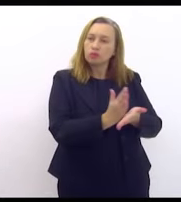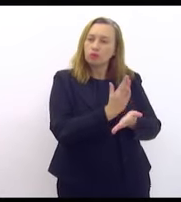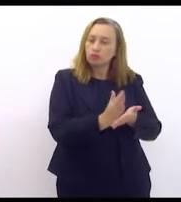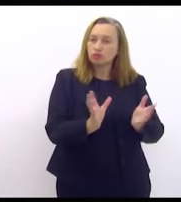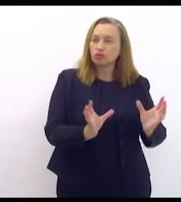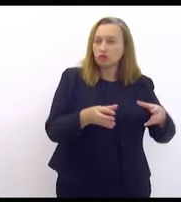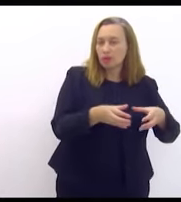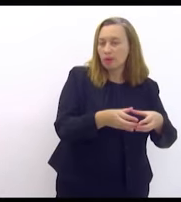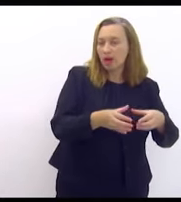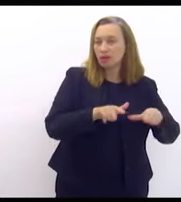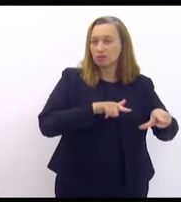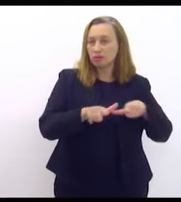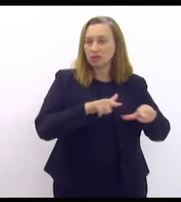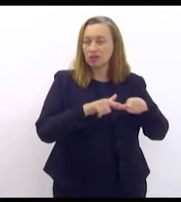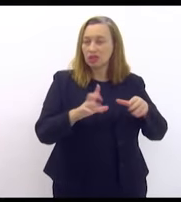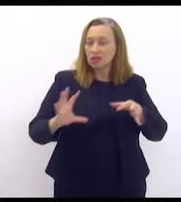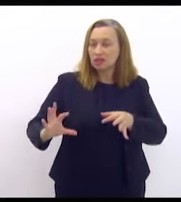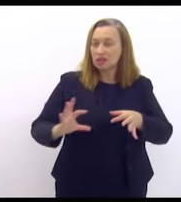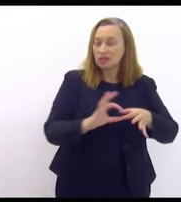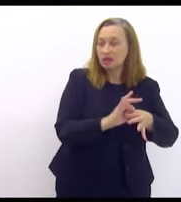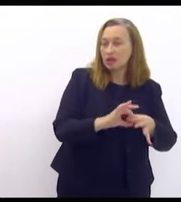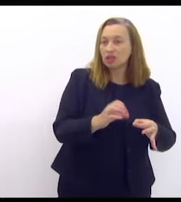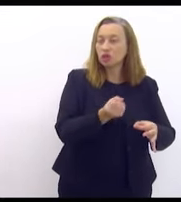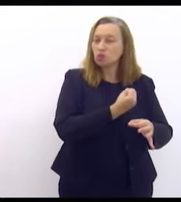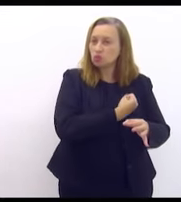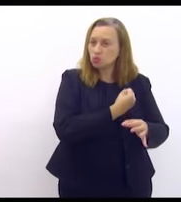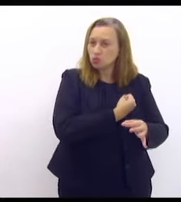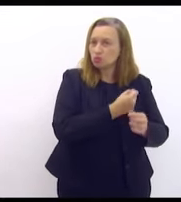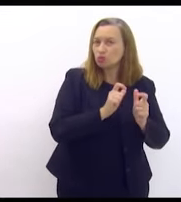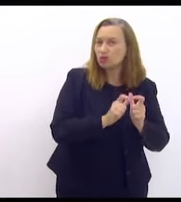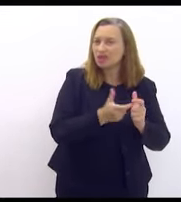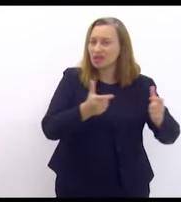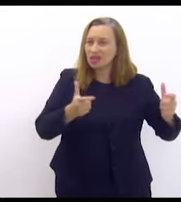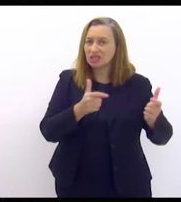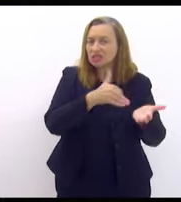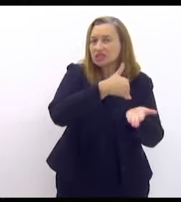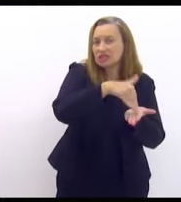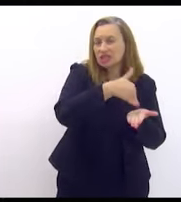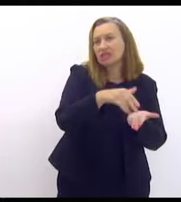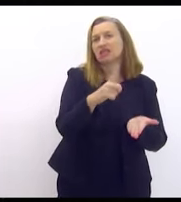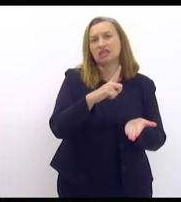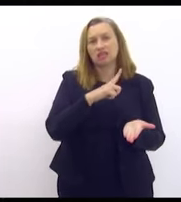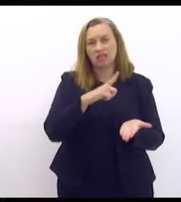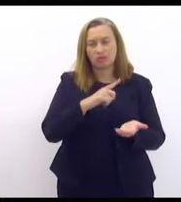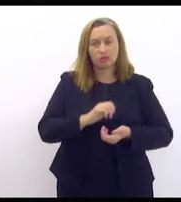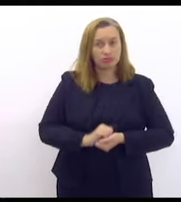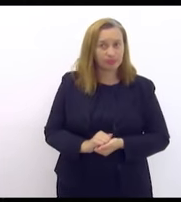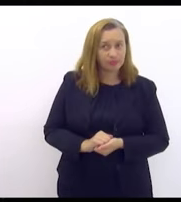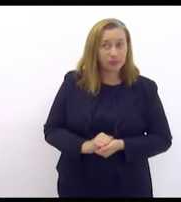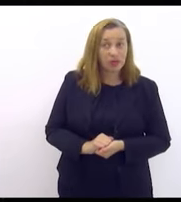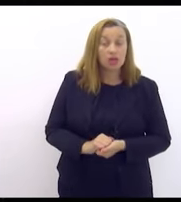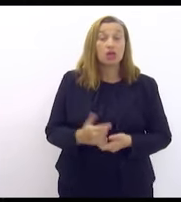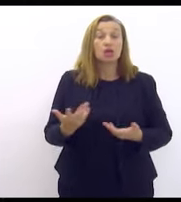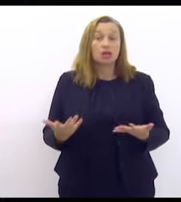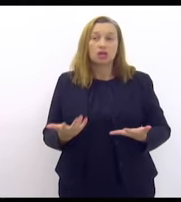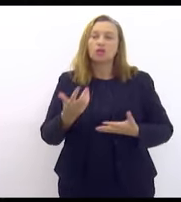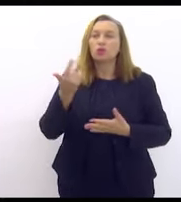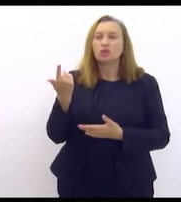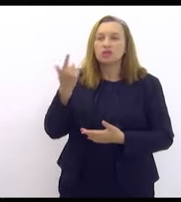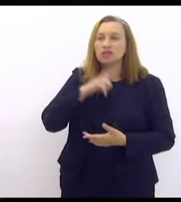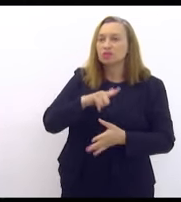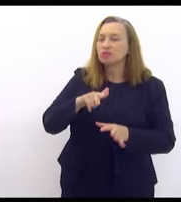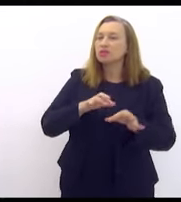diretamente ligados ao número expressivo e grandioso de secretaria que temos. Talvez, se conseguíssemos